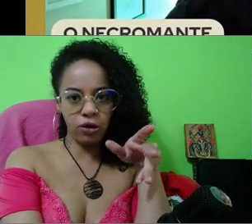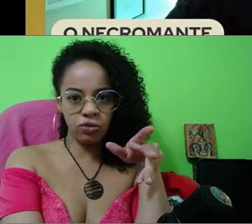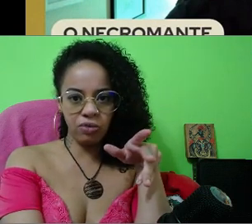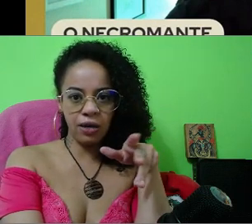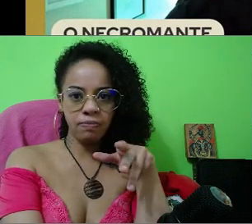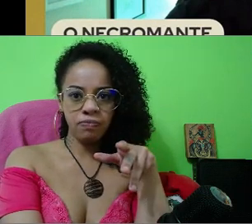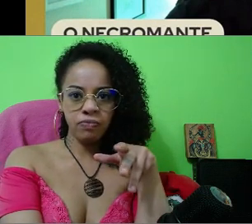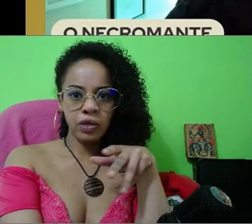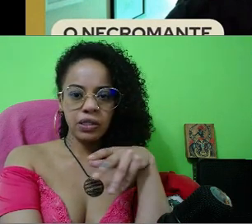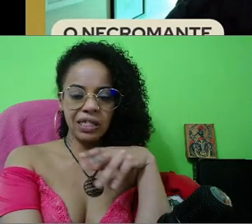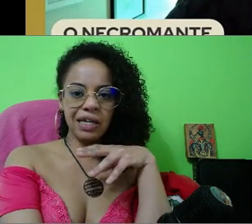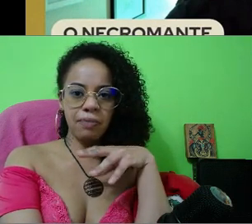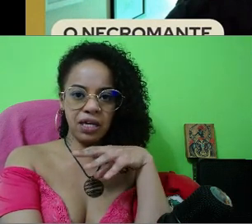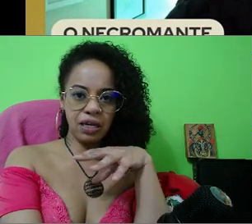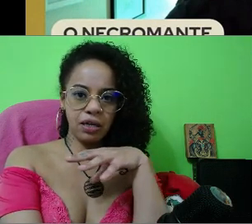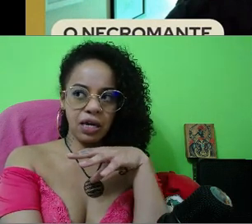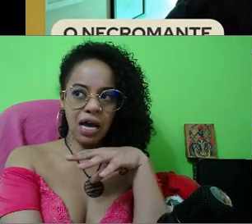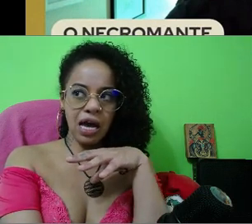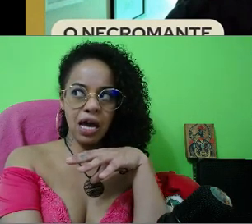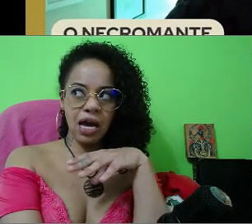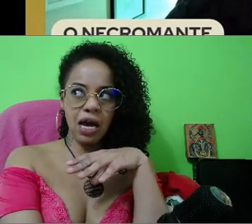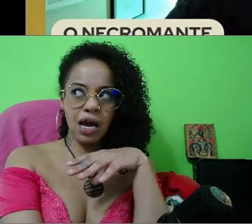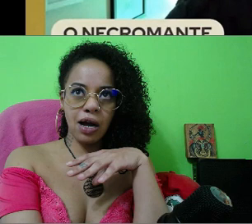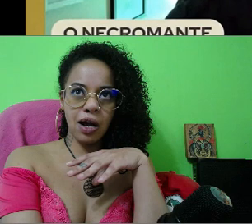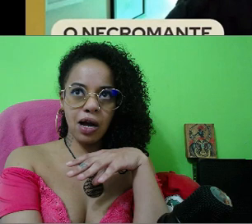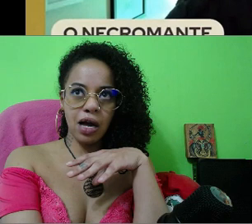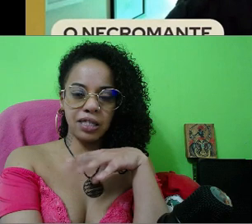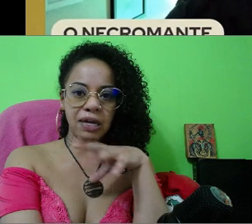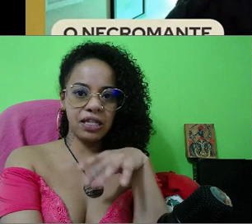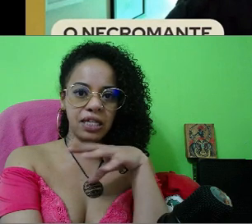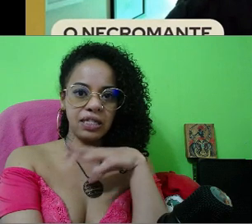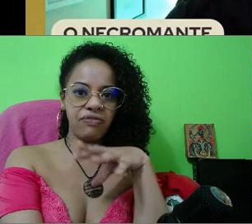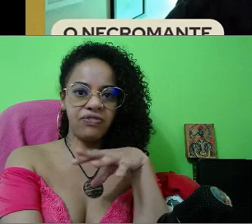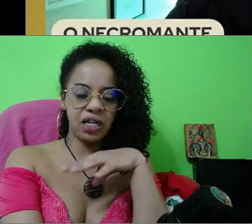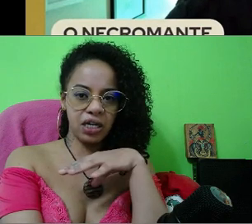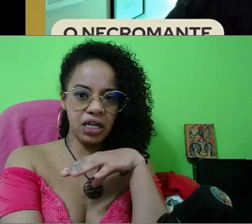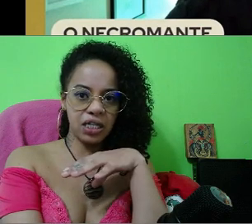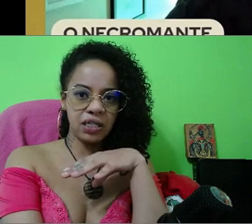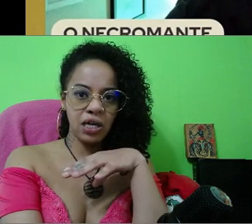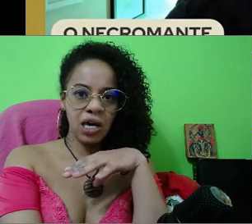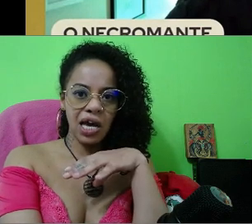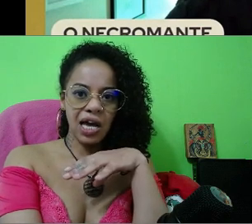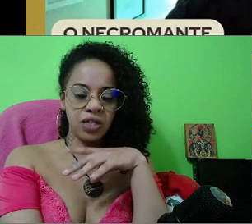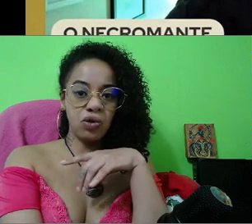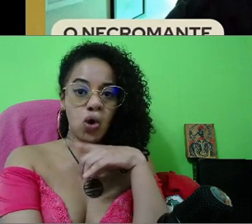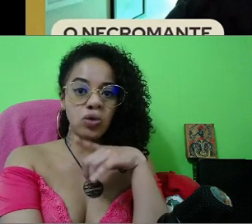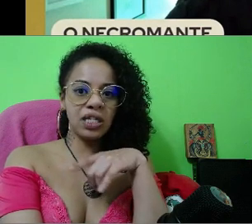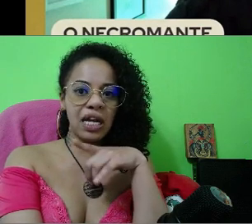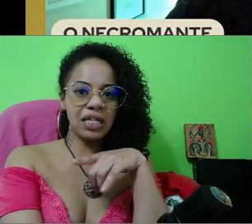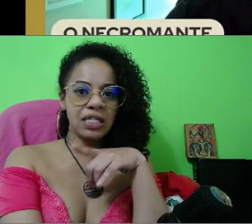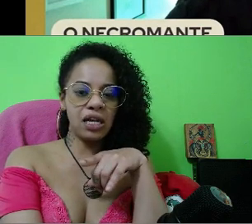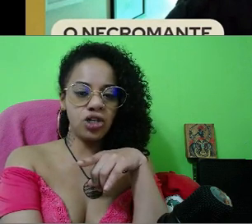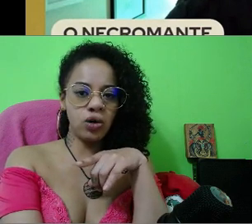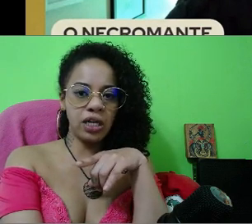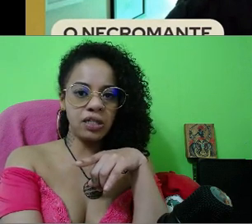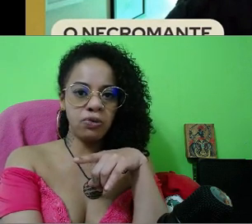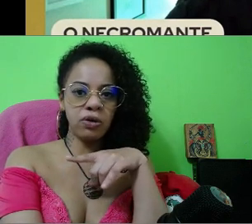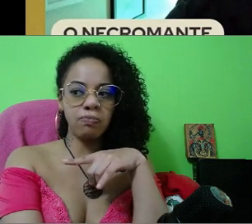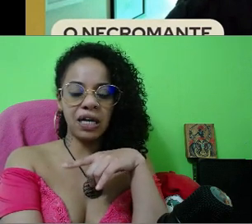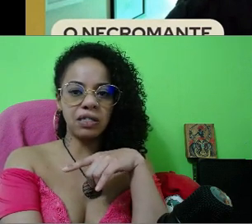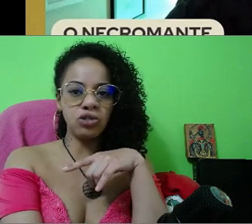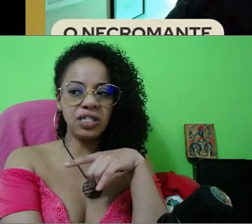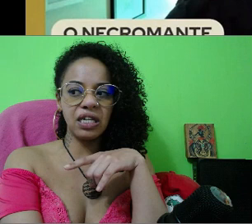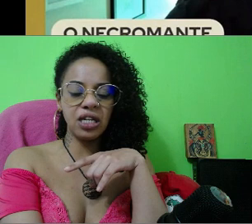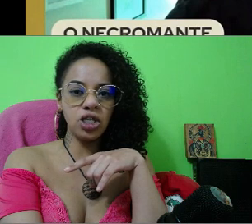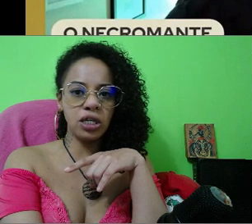que antropólogo não é você sabe que as matrizes africanas elas são consideradas religiões